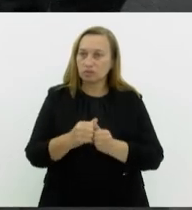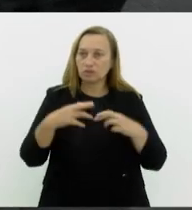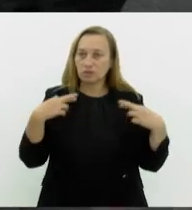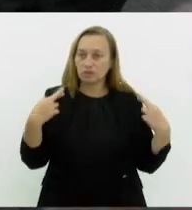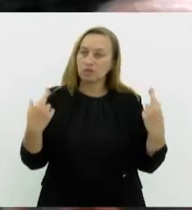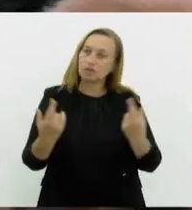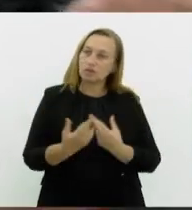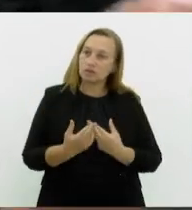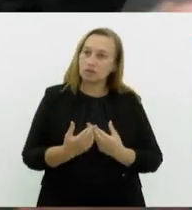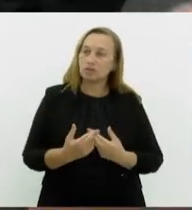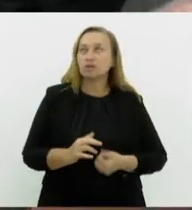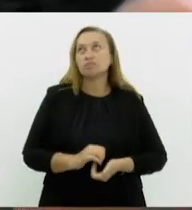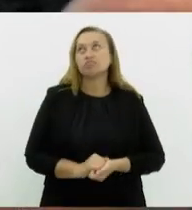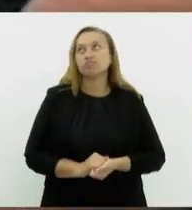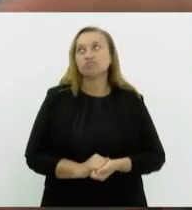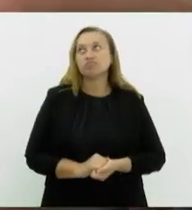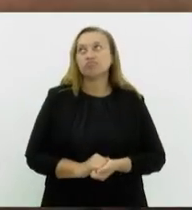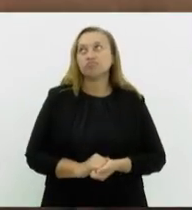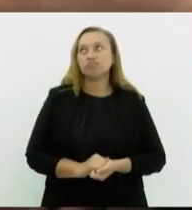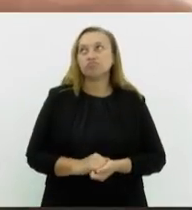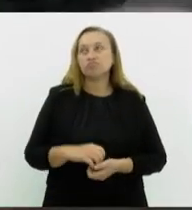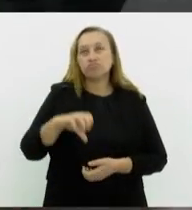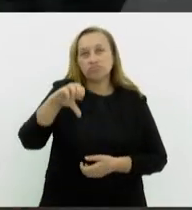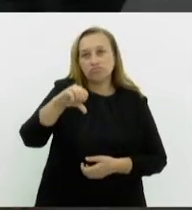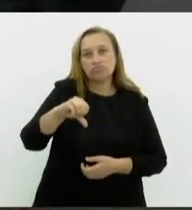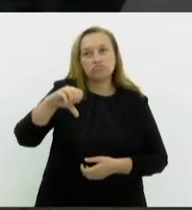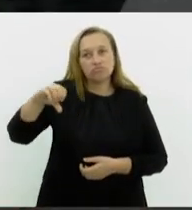Talvez tenha participado